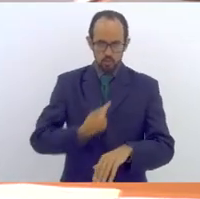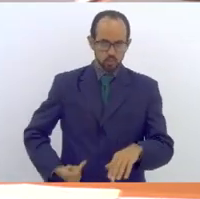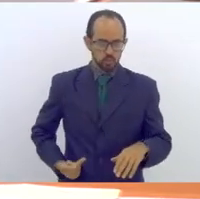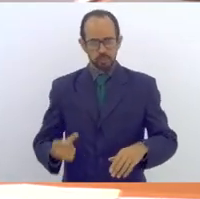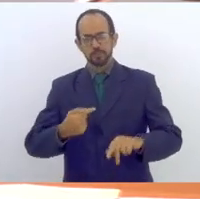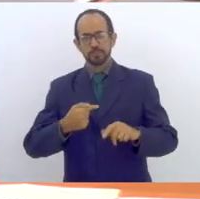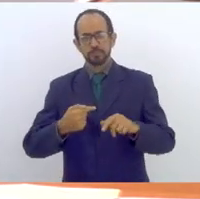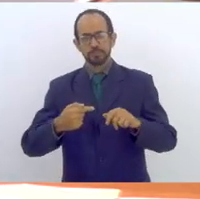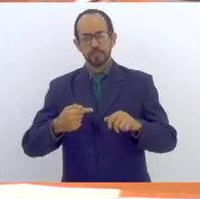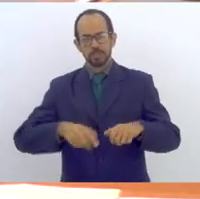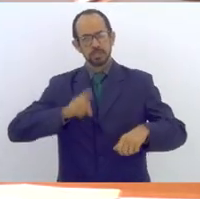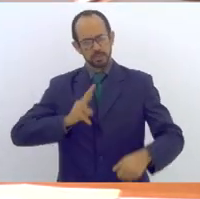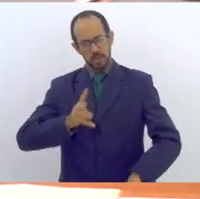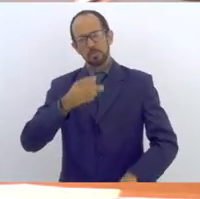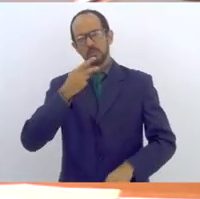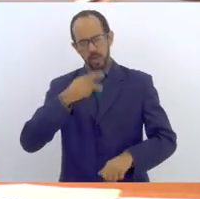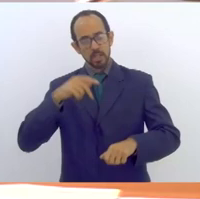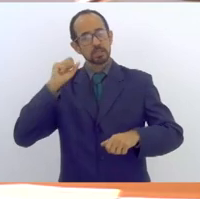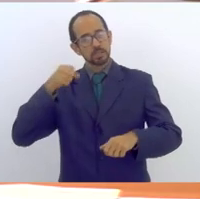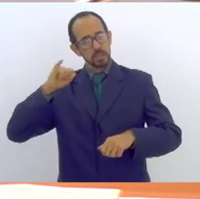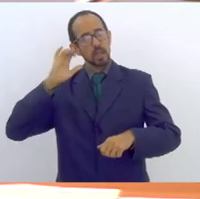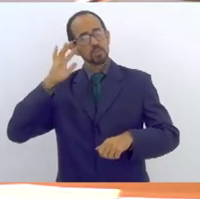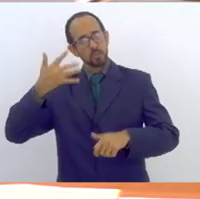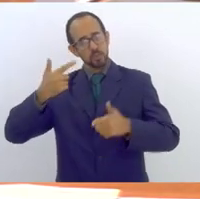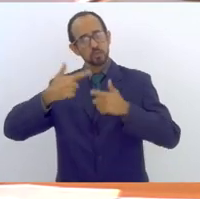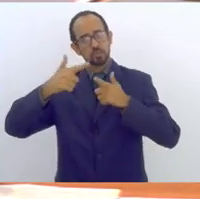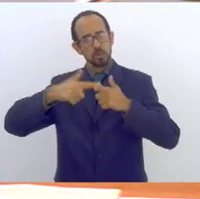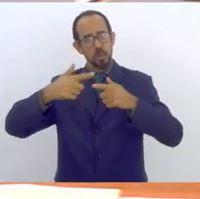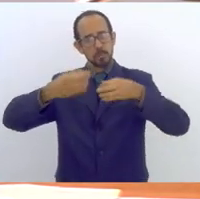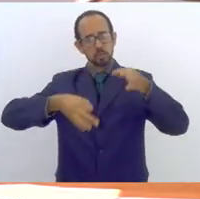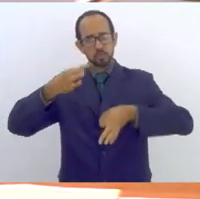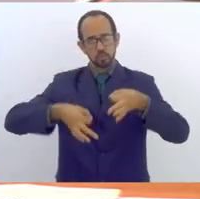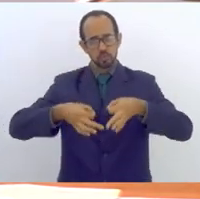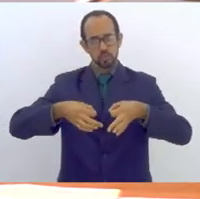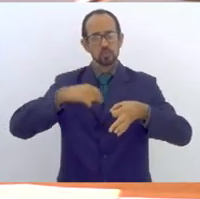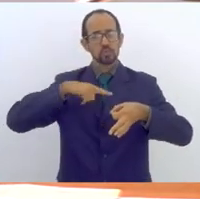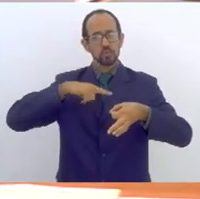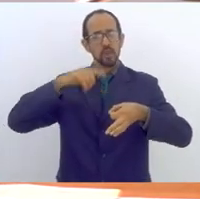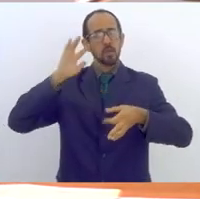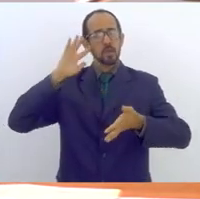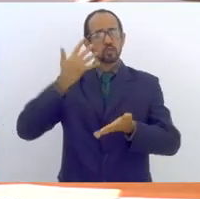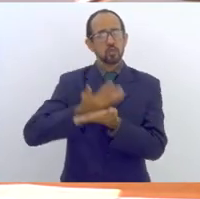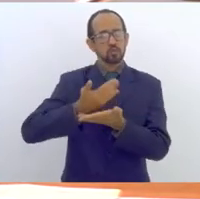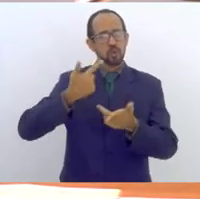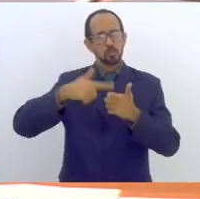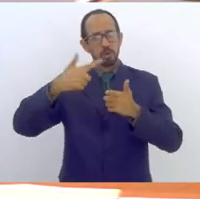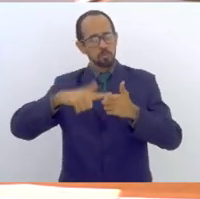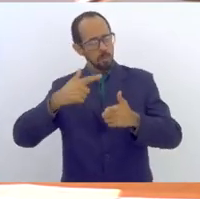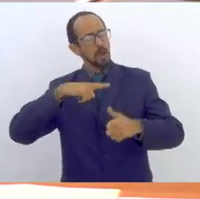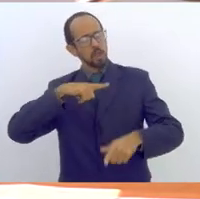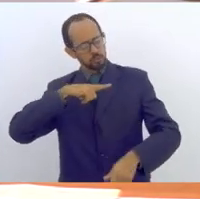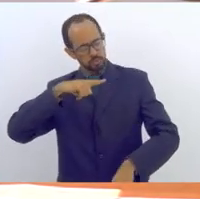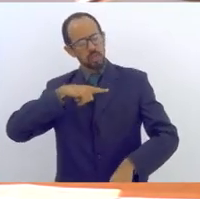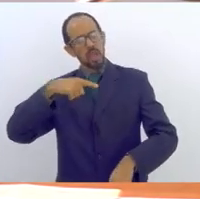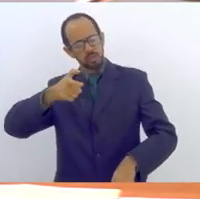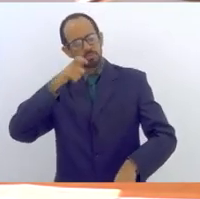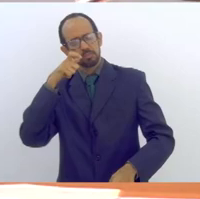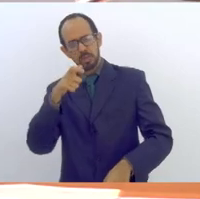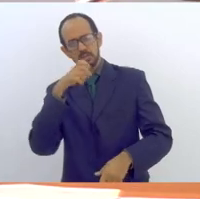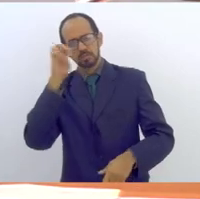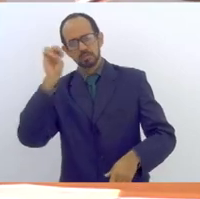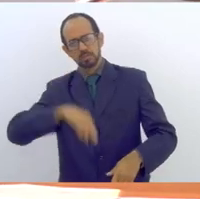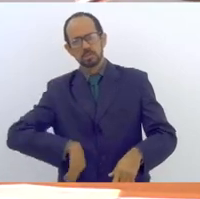se resolveu os entrave jurídicos se trouxer uma solução para o problema eu tenho toda boa vontade e